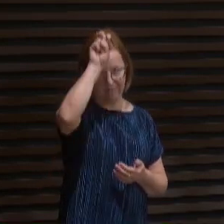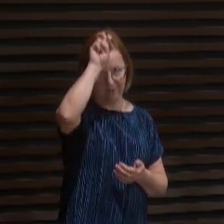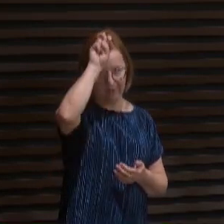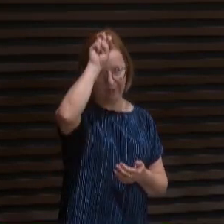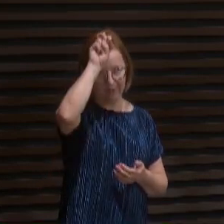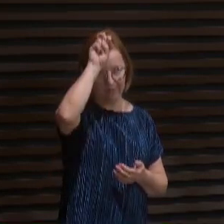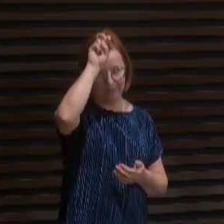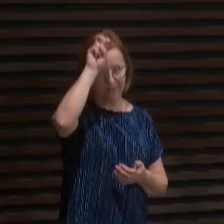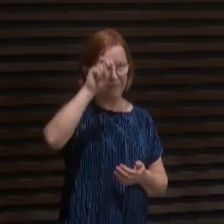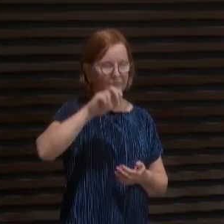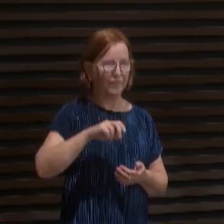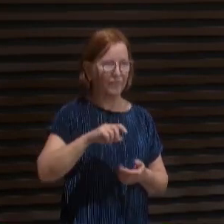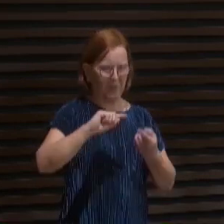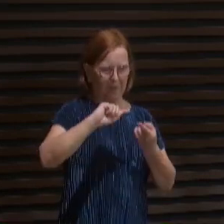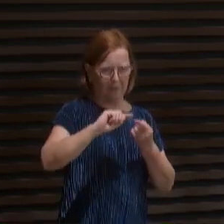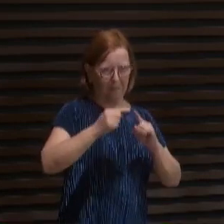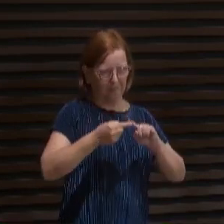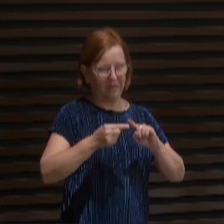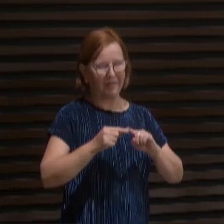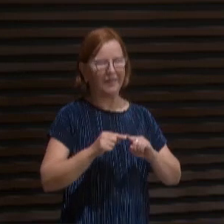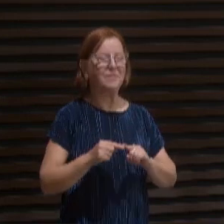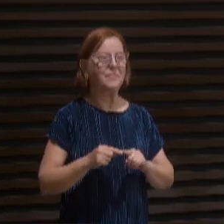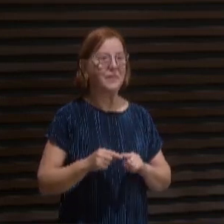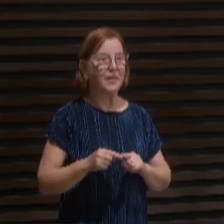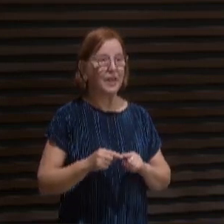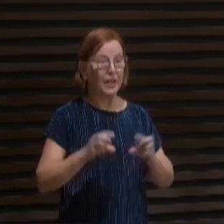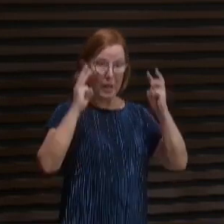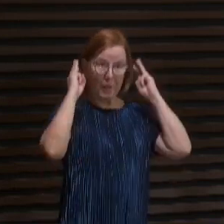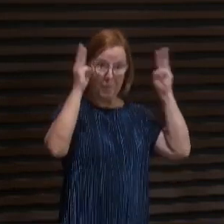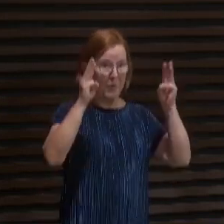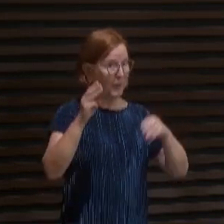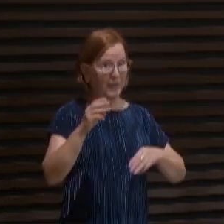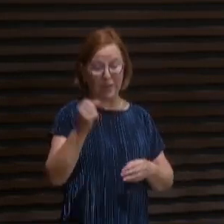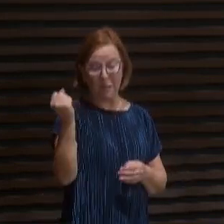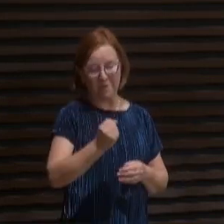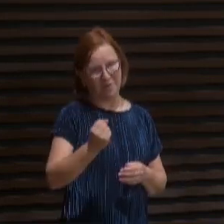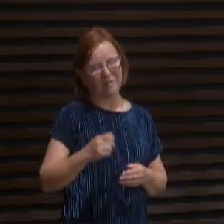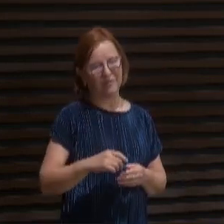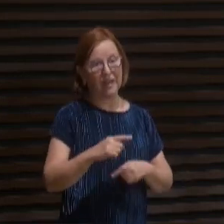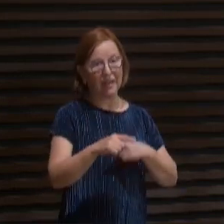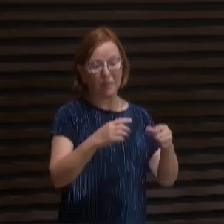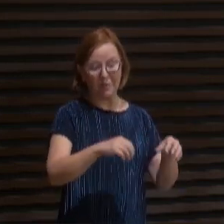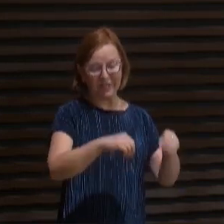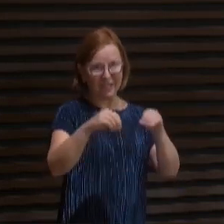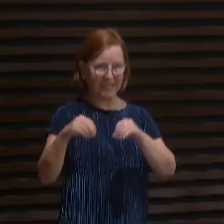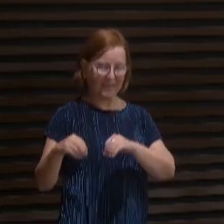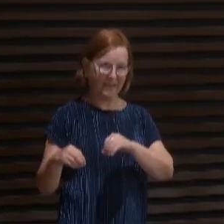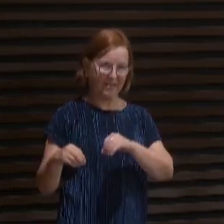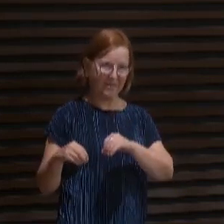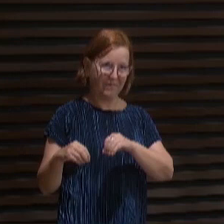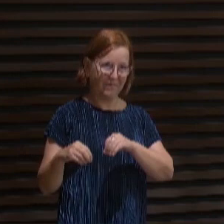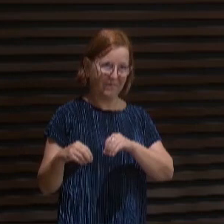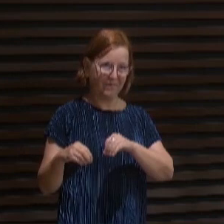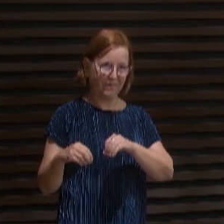um arranjo lá e Moisés não foi morto. Depois ele foi tirado